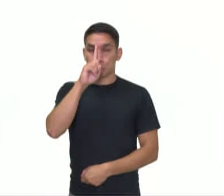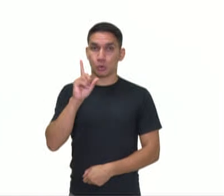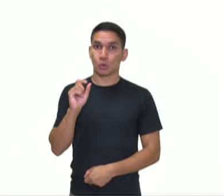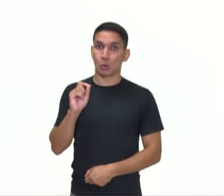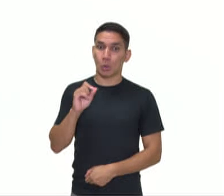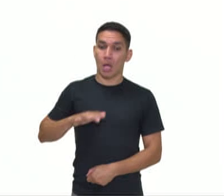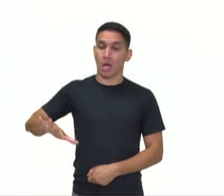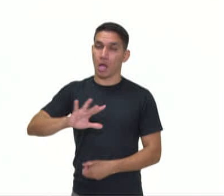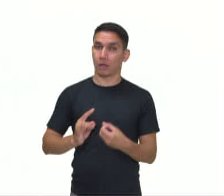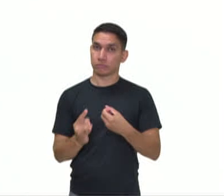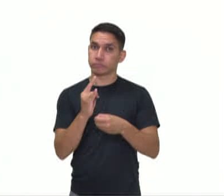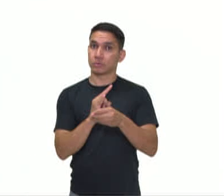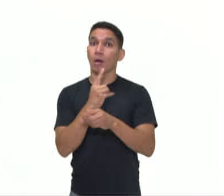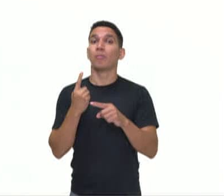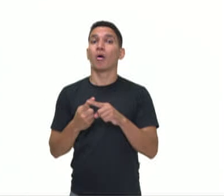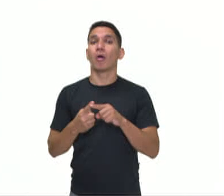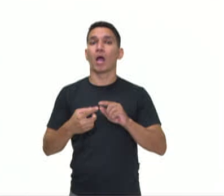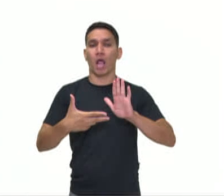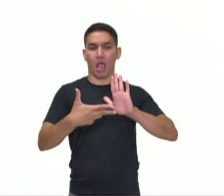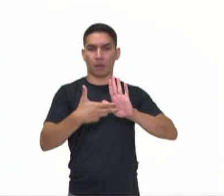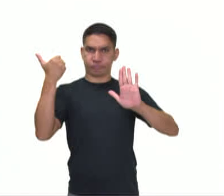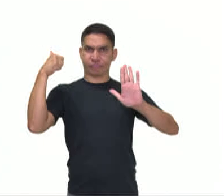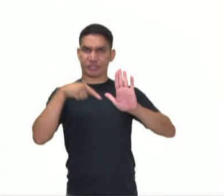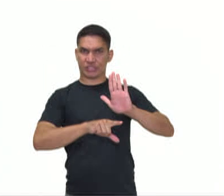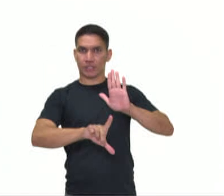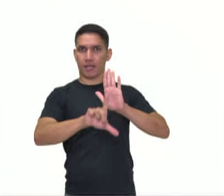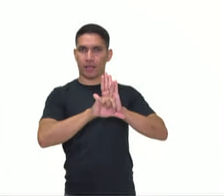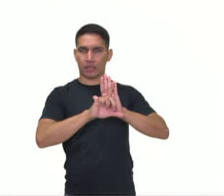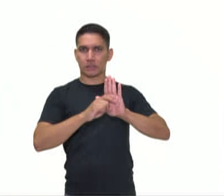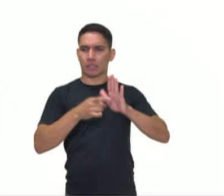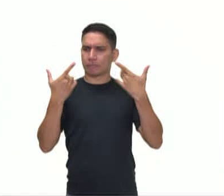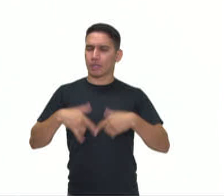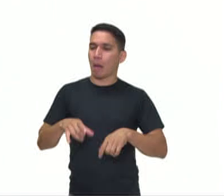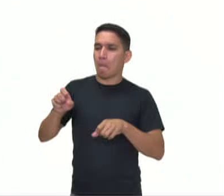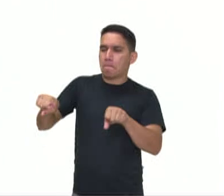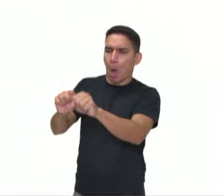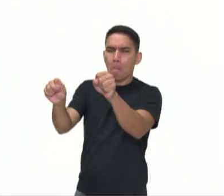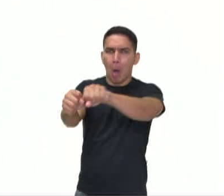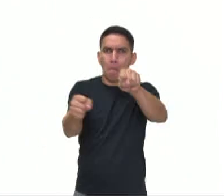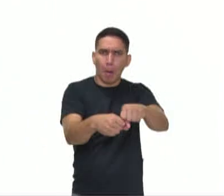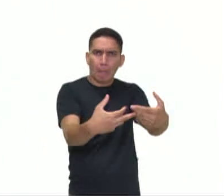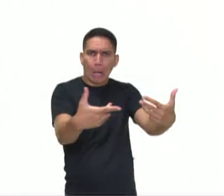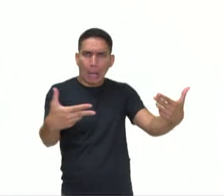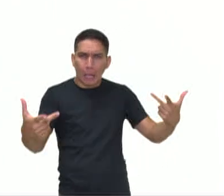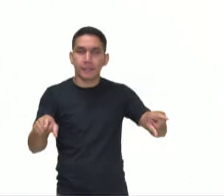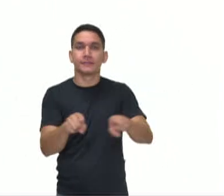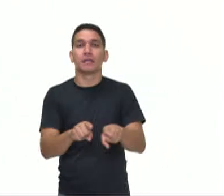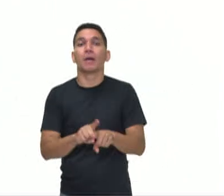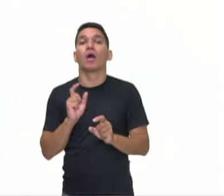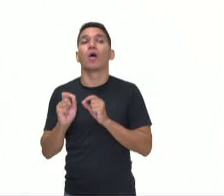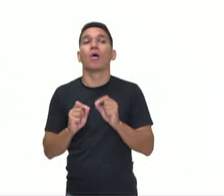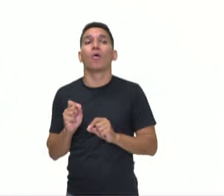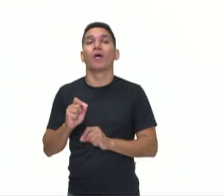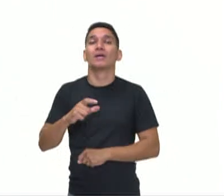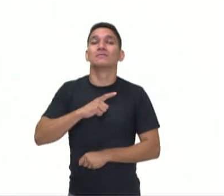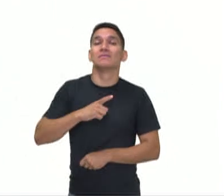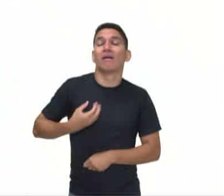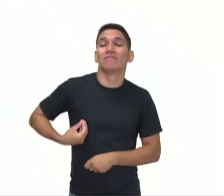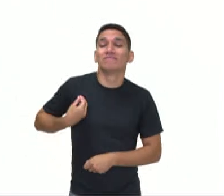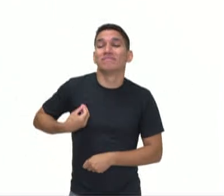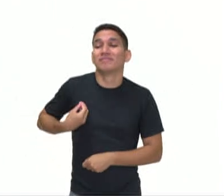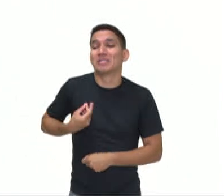pela desobediência à lei, vandalismo aos bens públicos e privados, além do atentado à vida no âmbito das